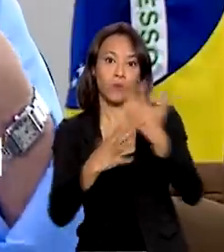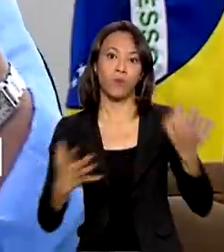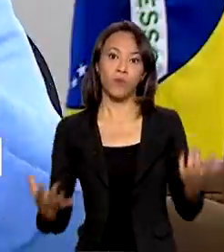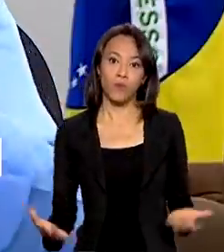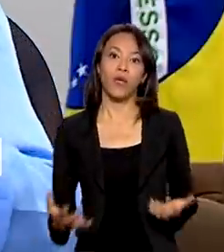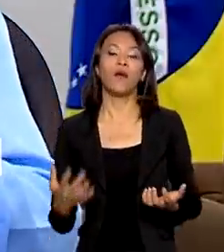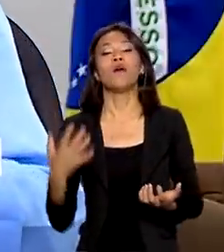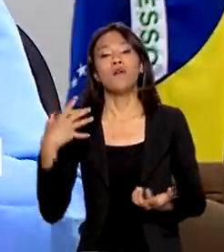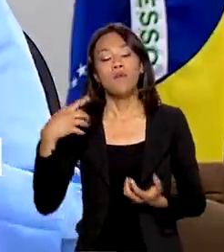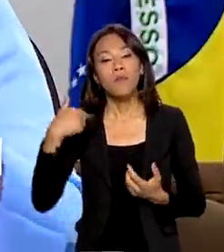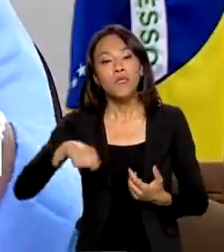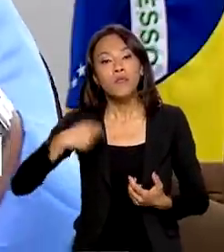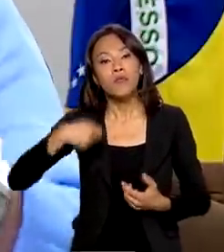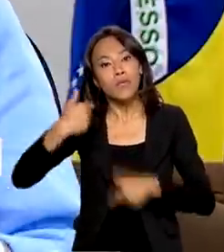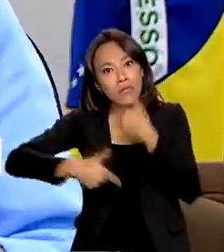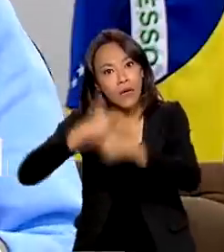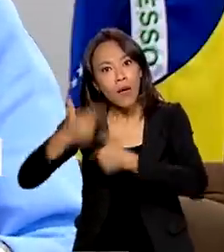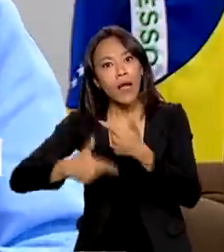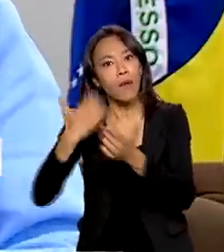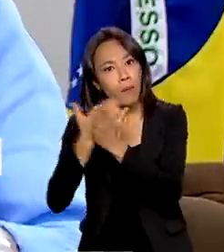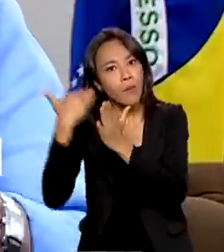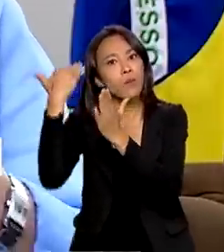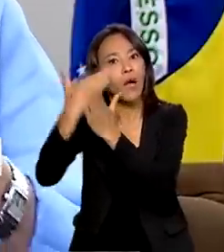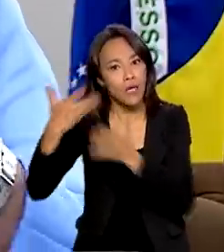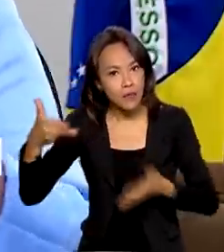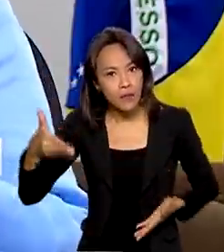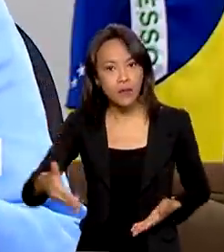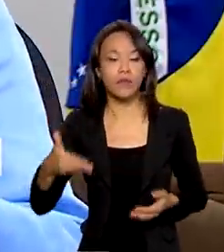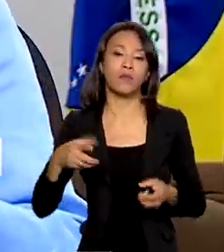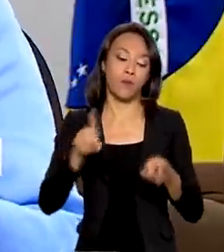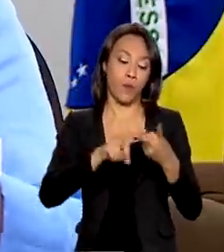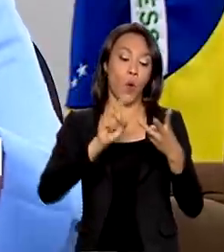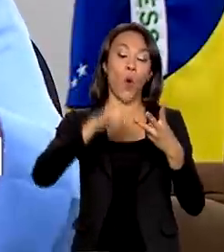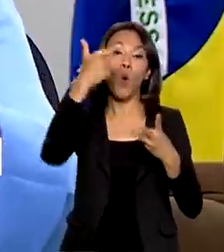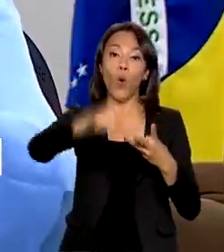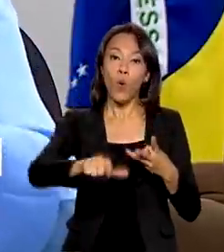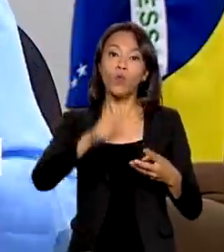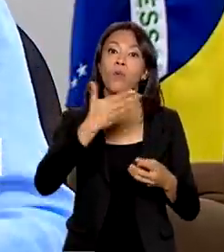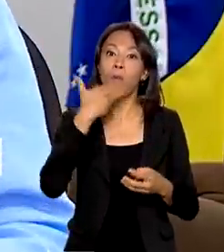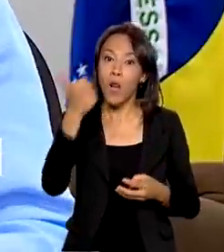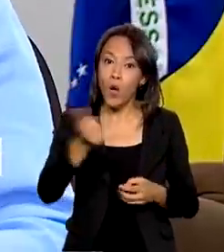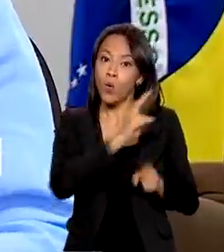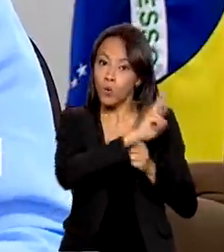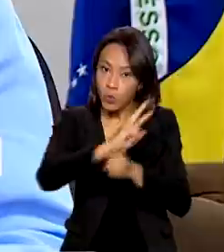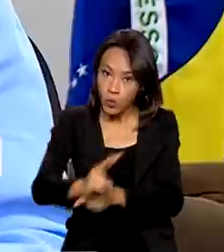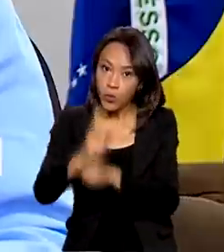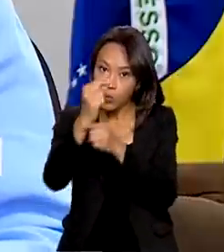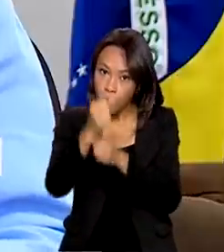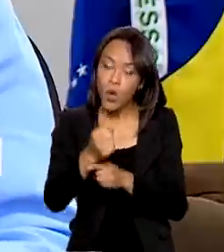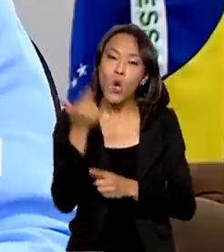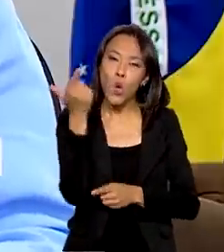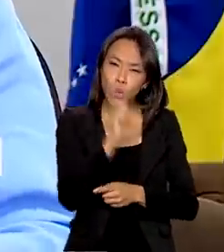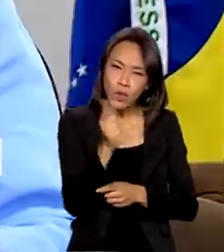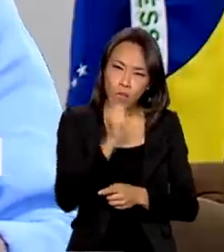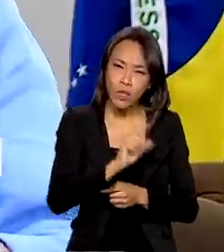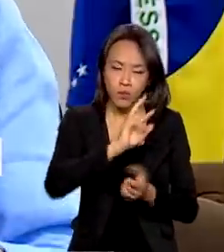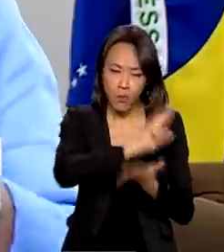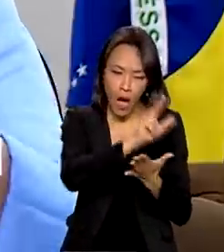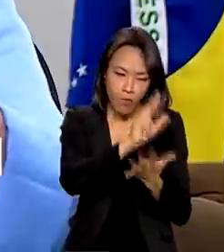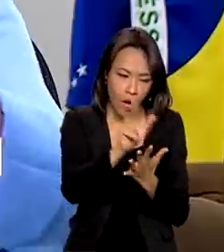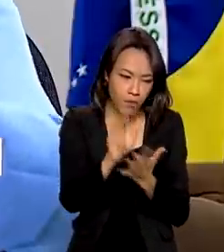trabalho que trabalhar para um aumento disso nós precisamos melhorar um pouco o Crédito Rural nós avançamos muito nas políticas de